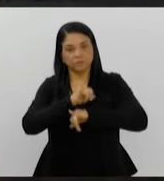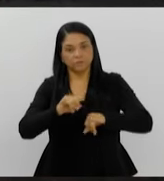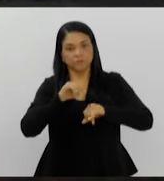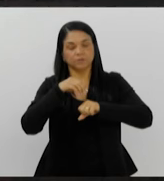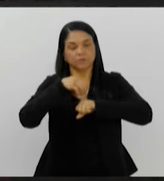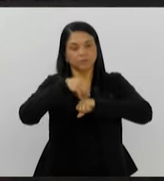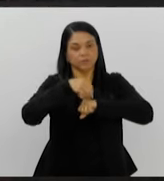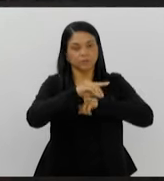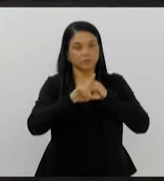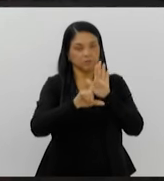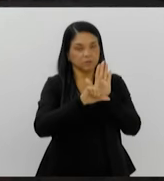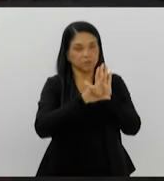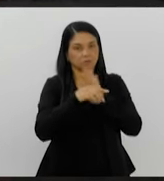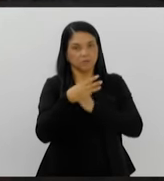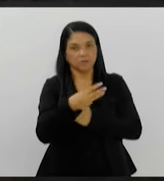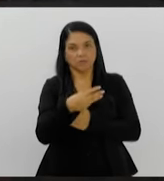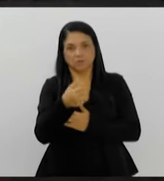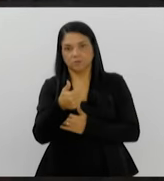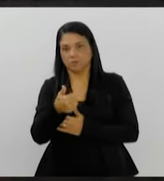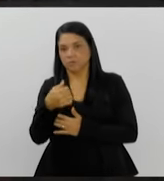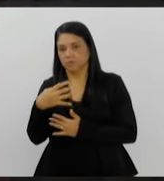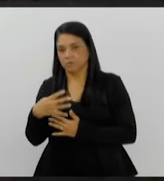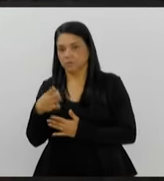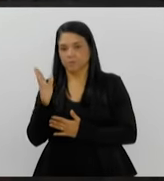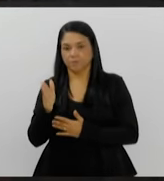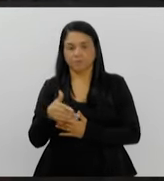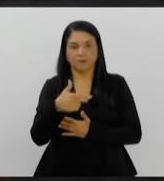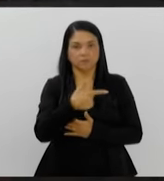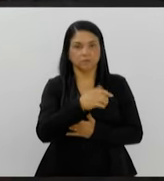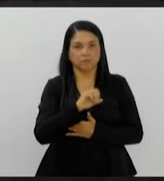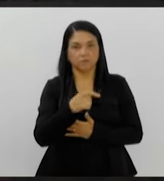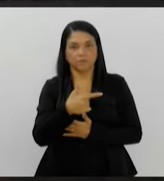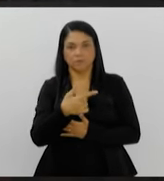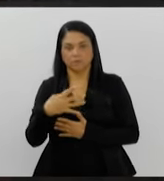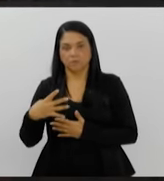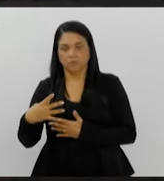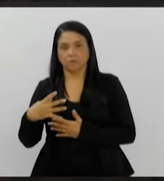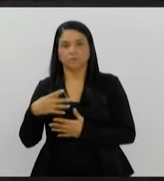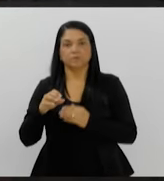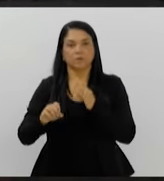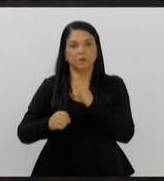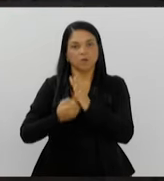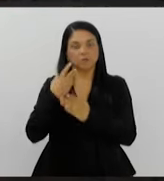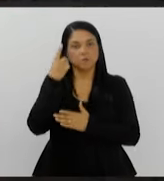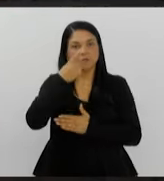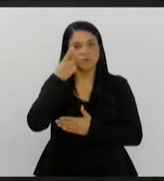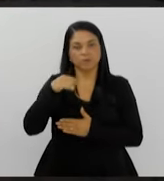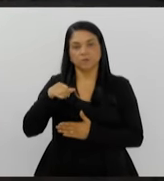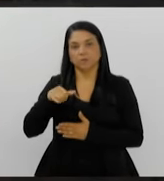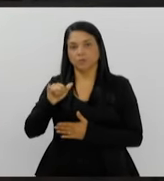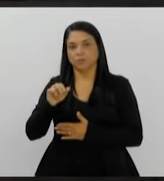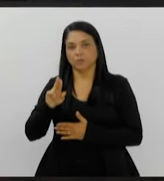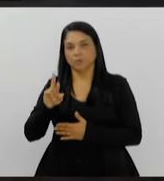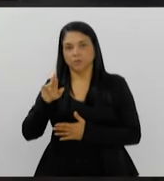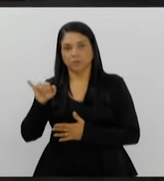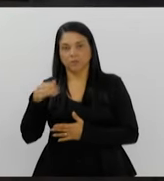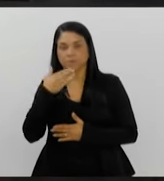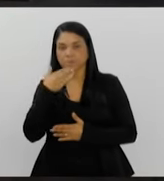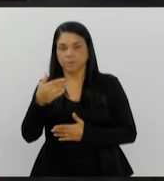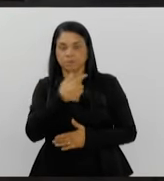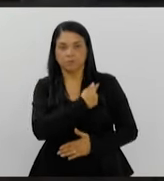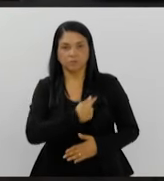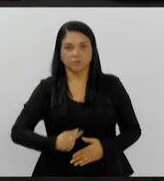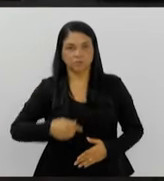anuncio indicação Legislativa número 314 de 2024 de autoria do deputado Iuri que solicita o excelentíssimo